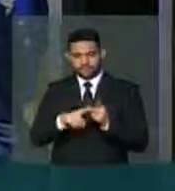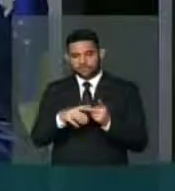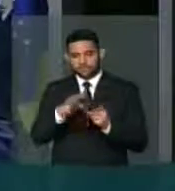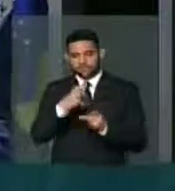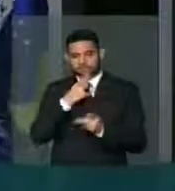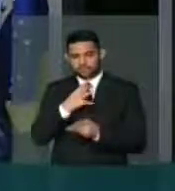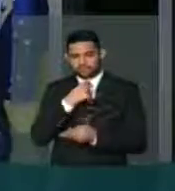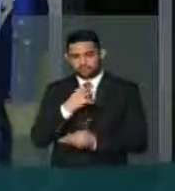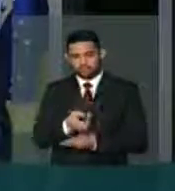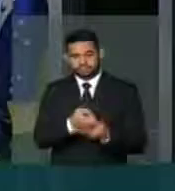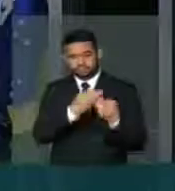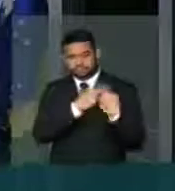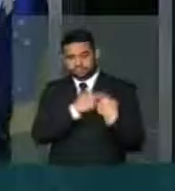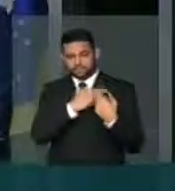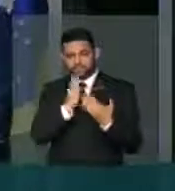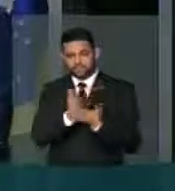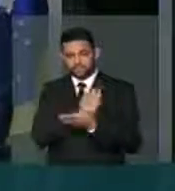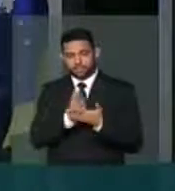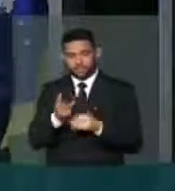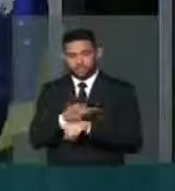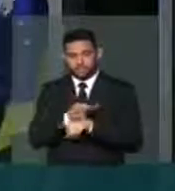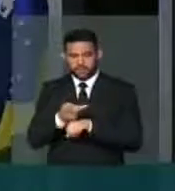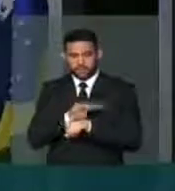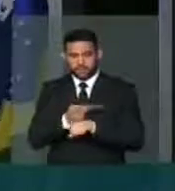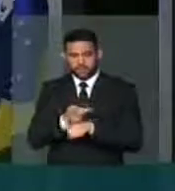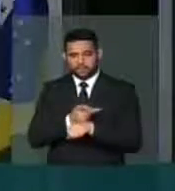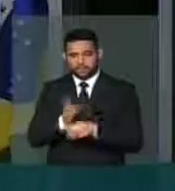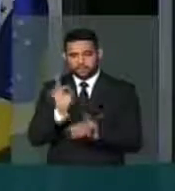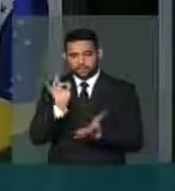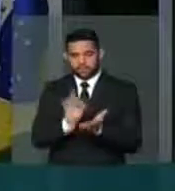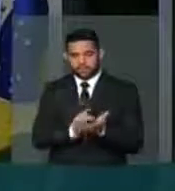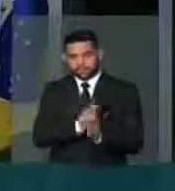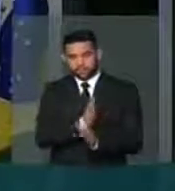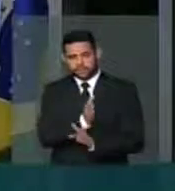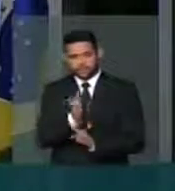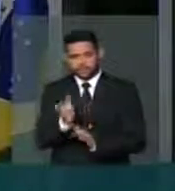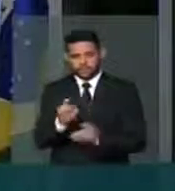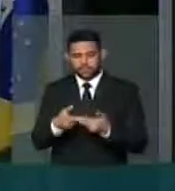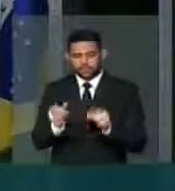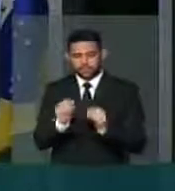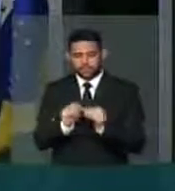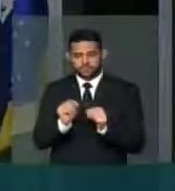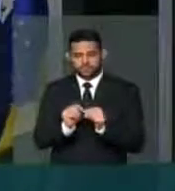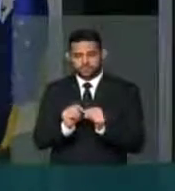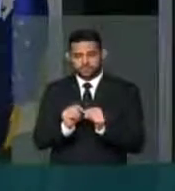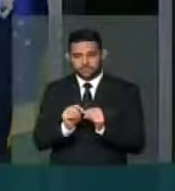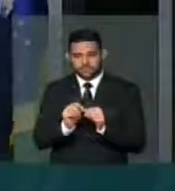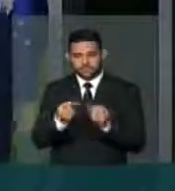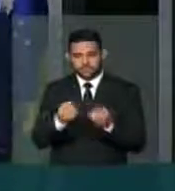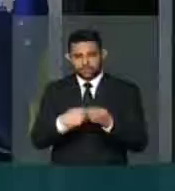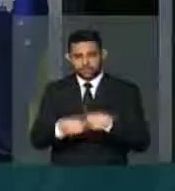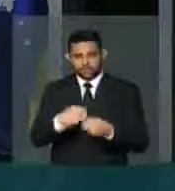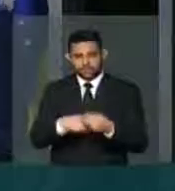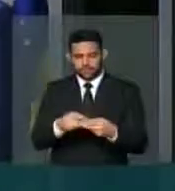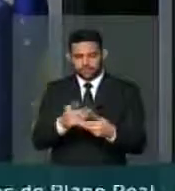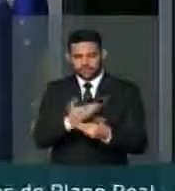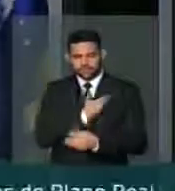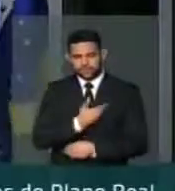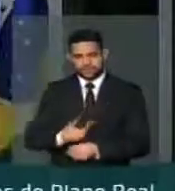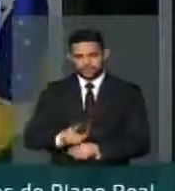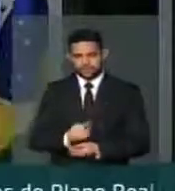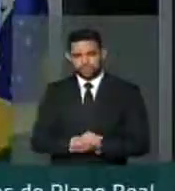consciência e de responsabilidade e buscando, em especial, o correto direcionamento nas questões relativas à economia e às finanças públicas.